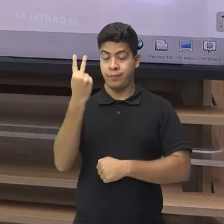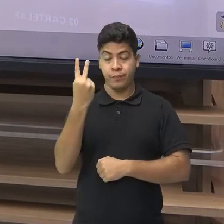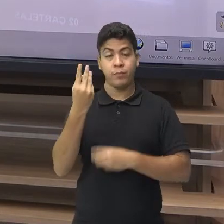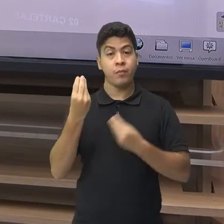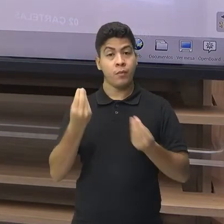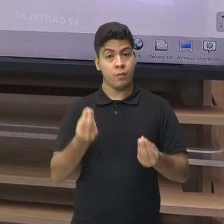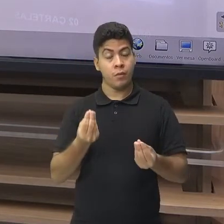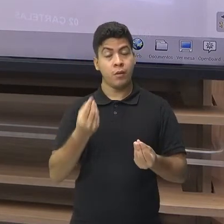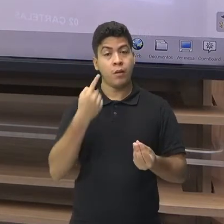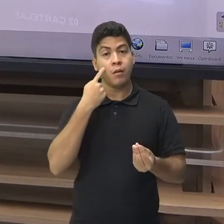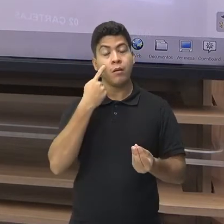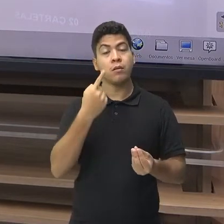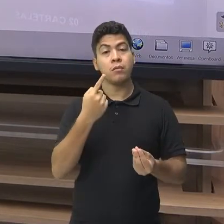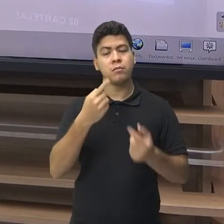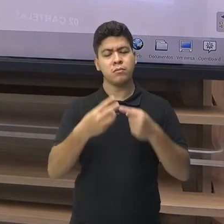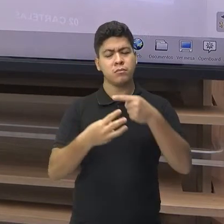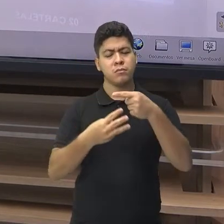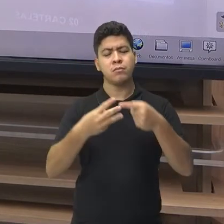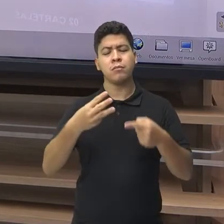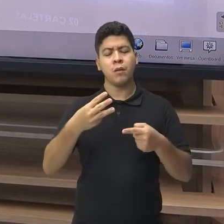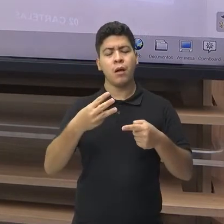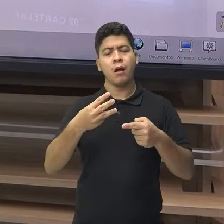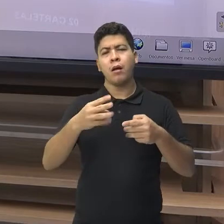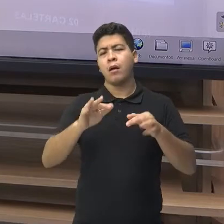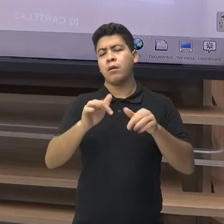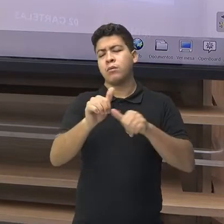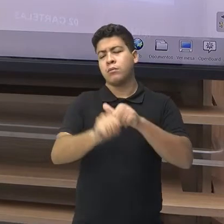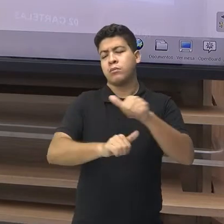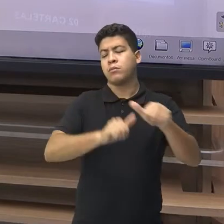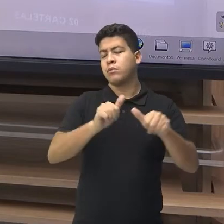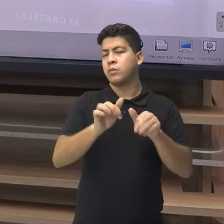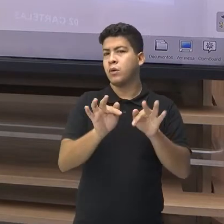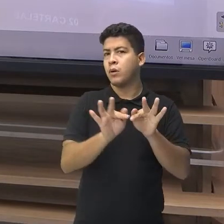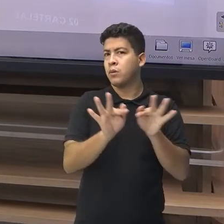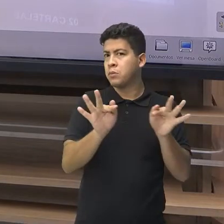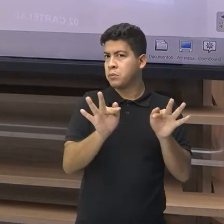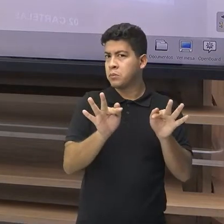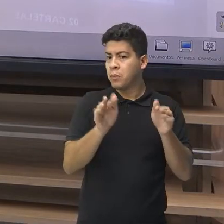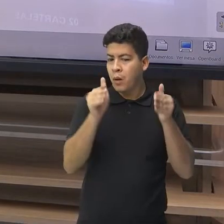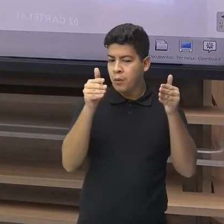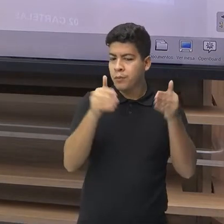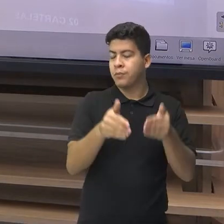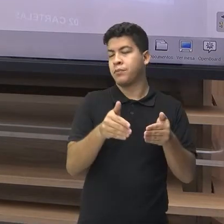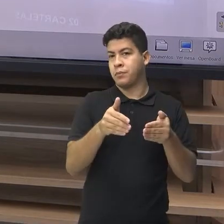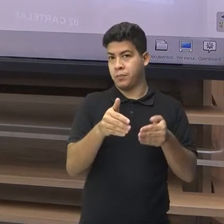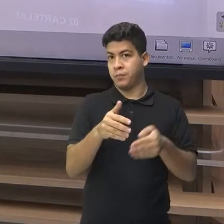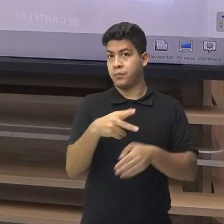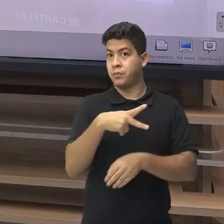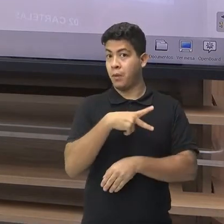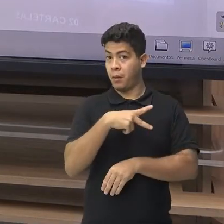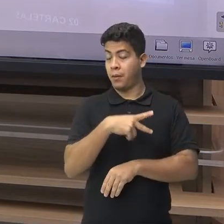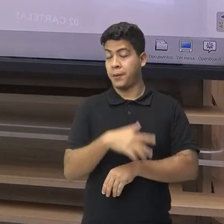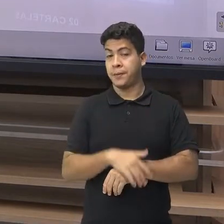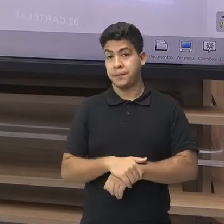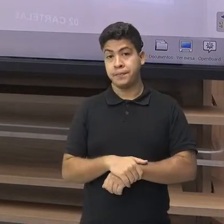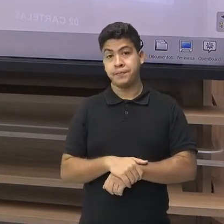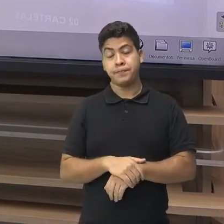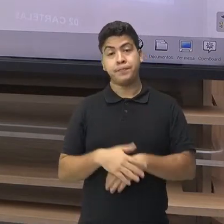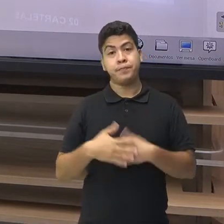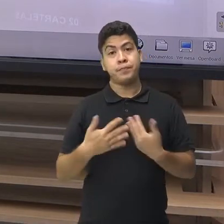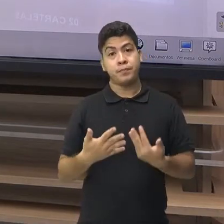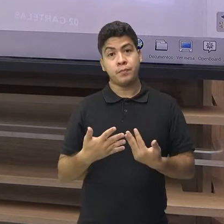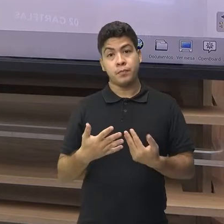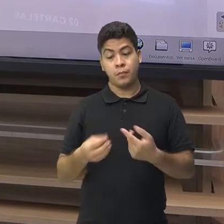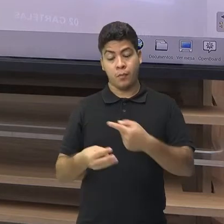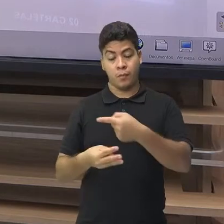são consideradas transformações particulares. A transformação isovolumétrica, a transformação